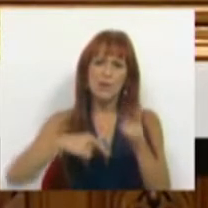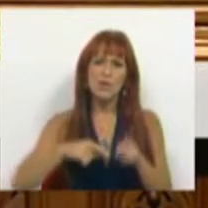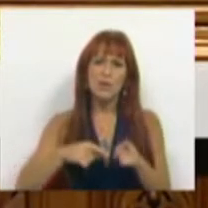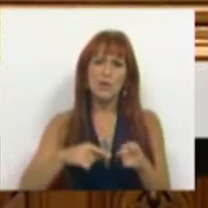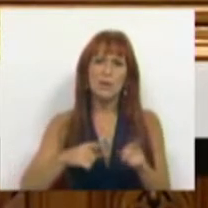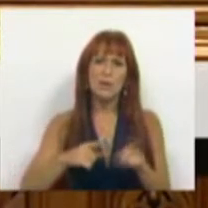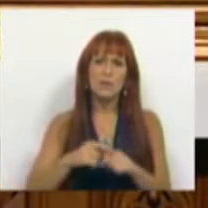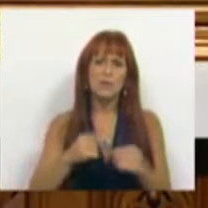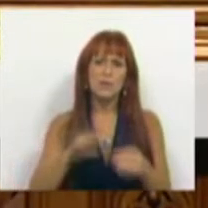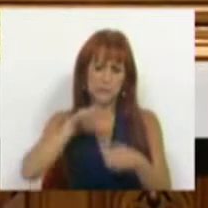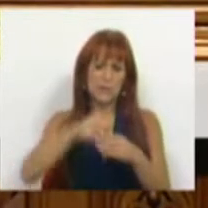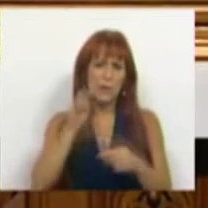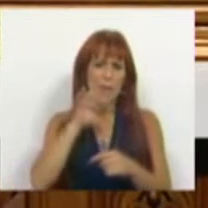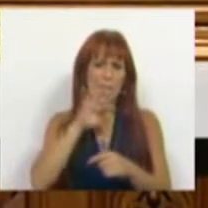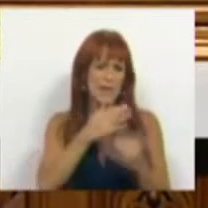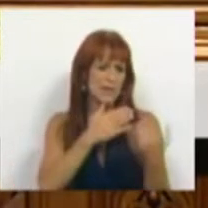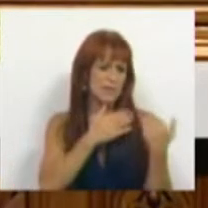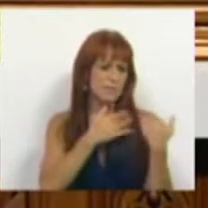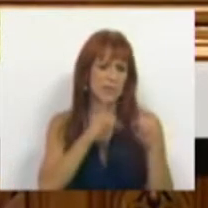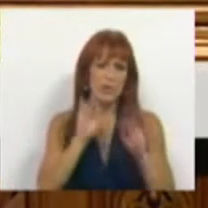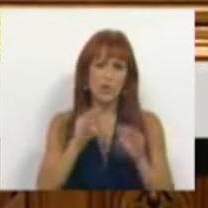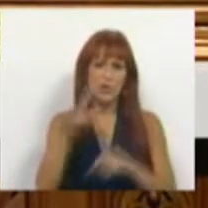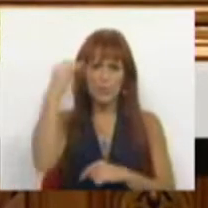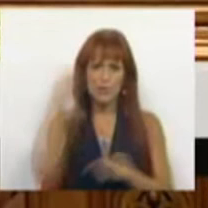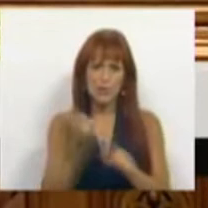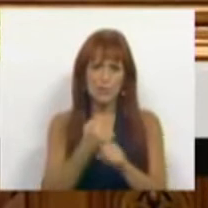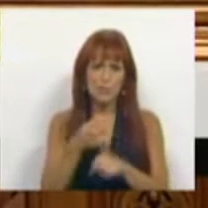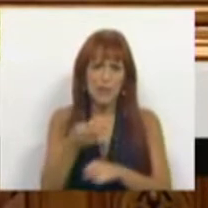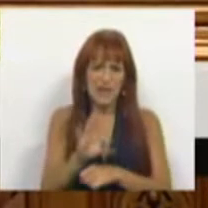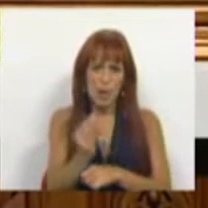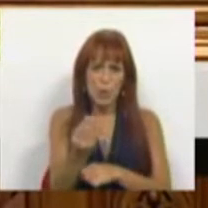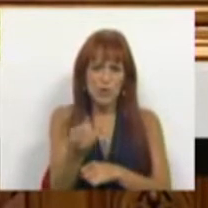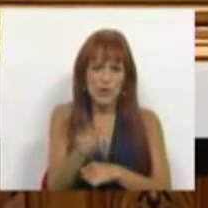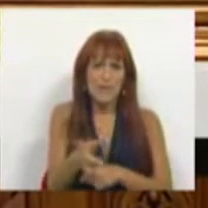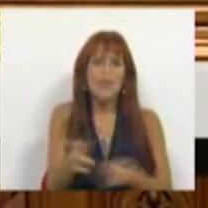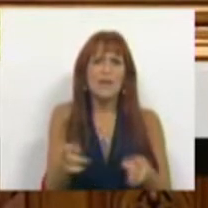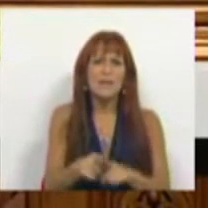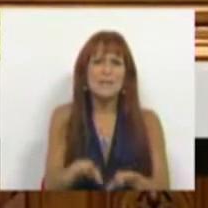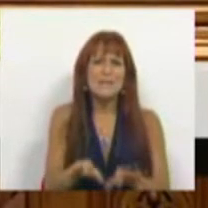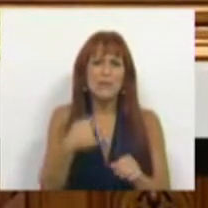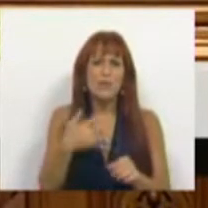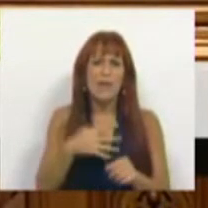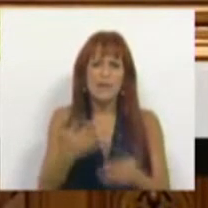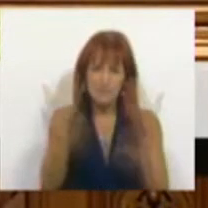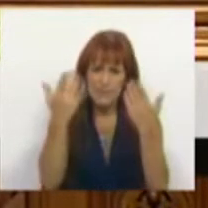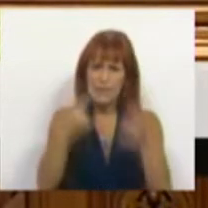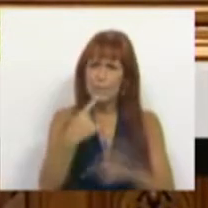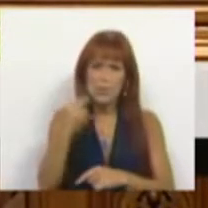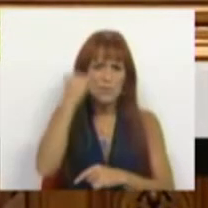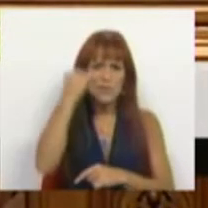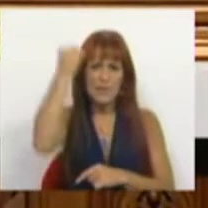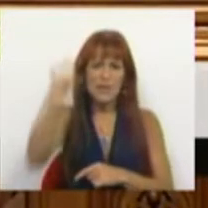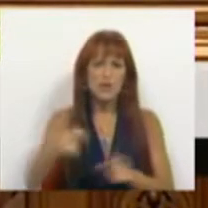inserem encarregados de educação, professores, funcionários, antigos alunos, mas gostava igualmente de saudar, muito em